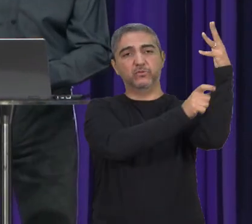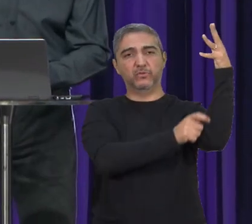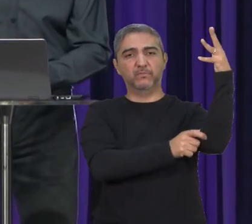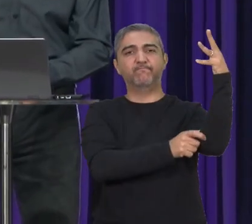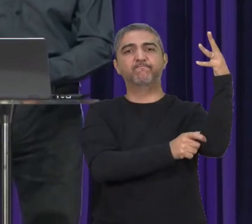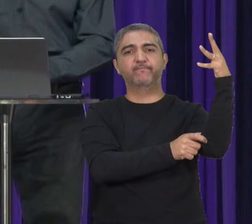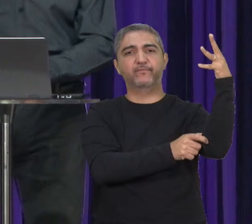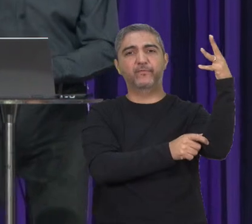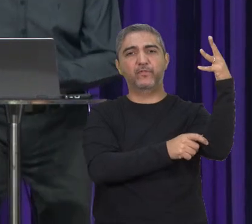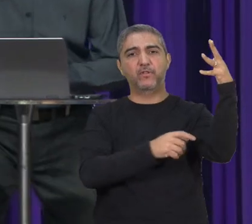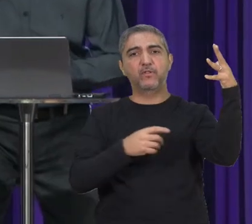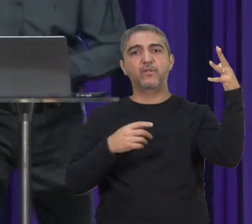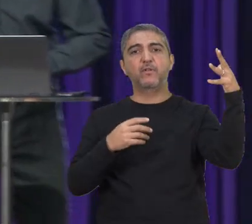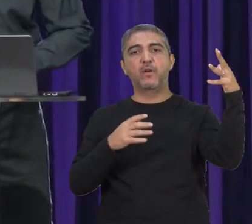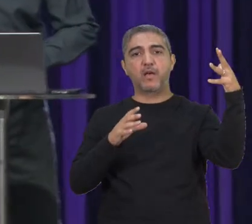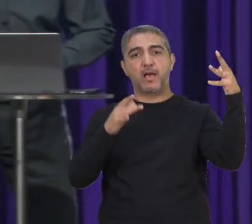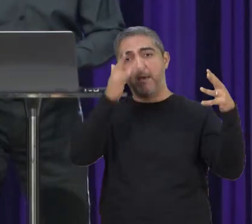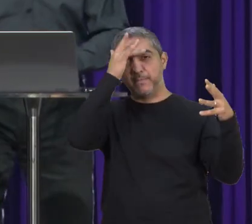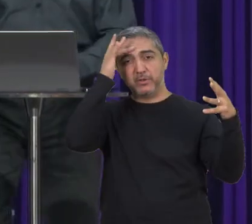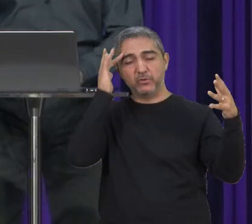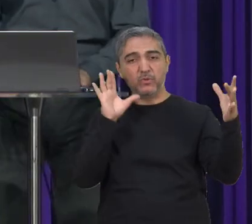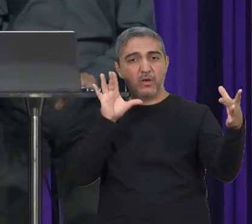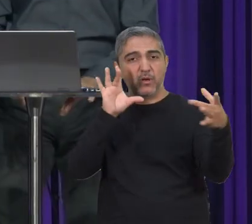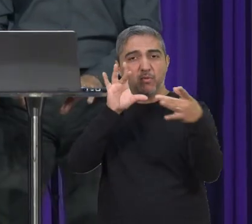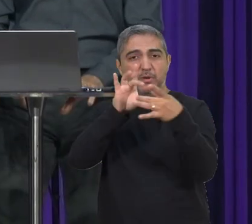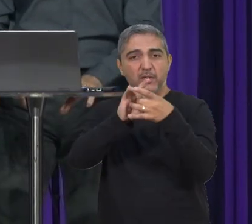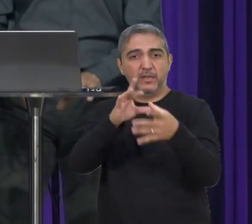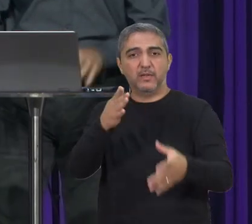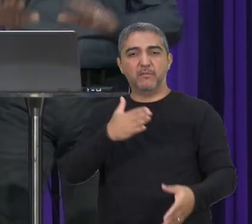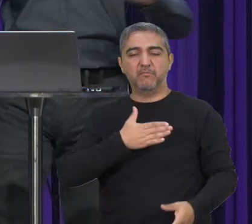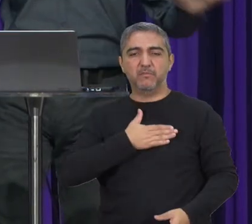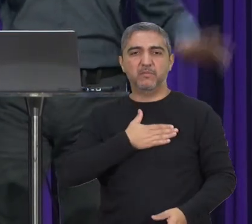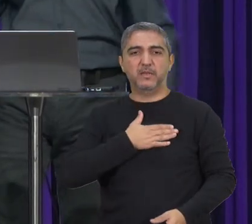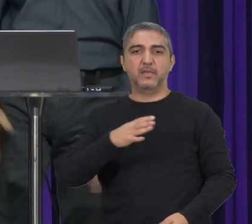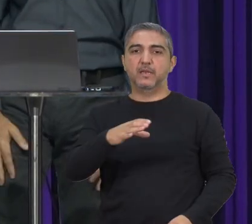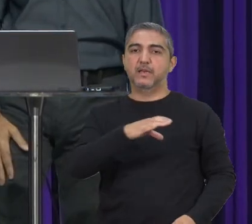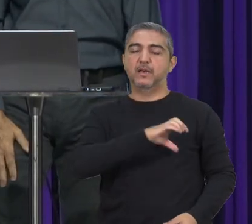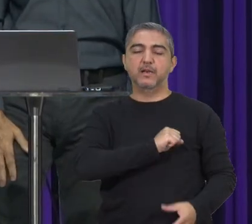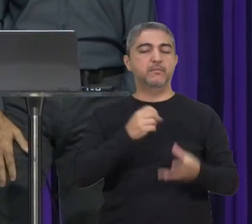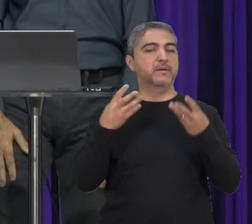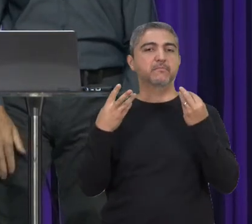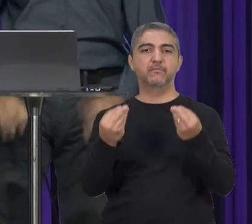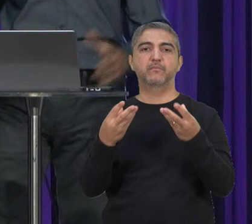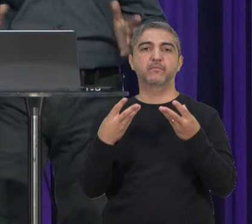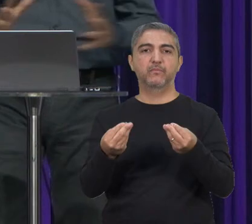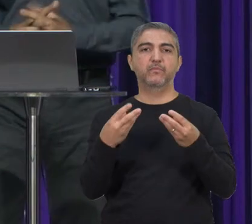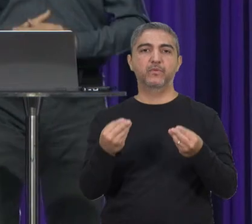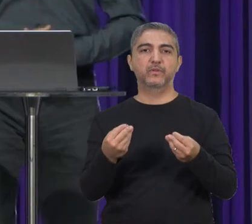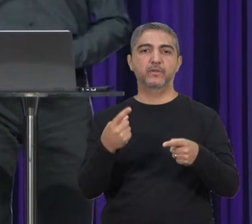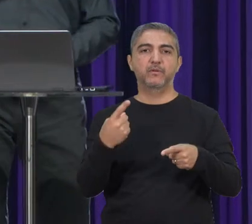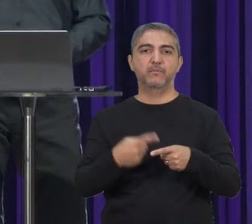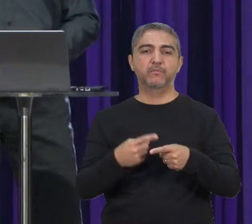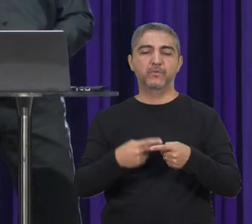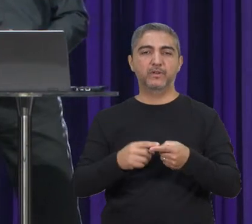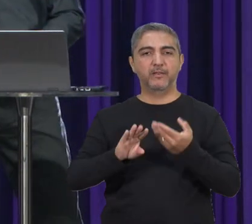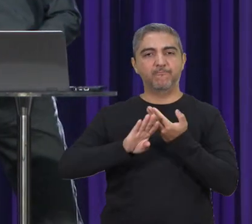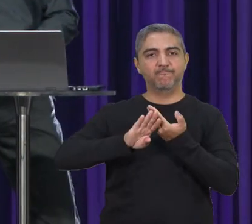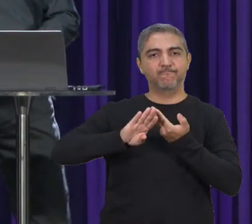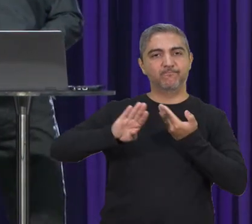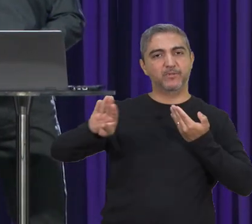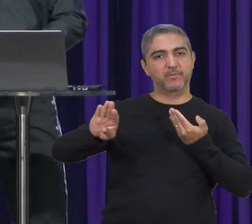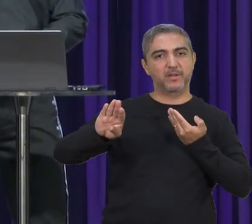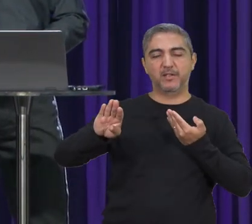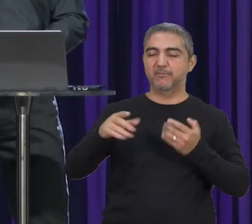eu nele, ama muito, pois sem mim vocês não podem fazer coisa